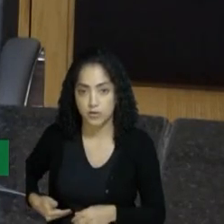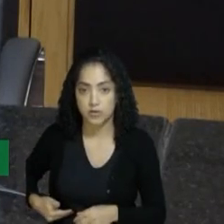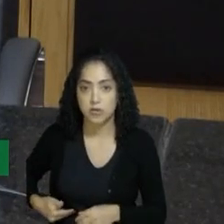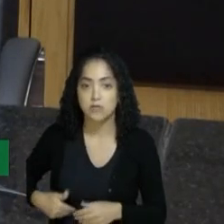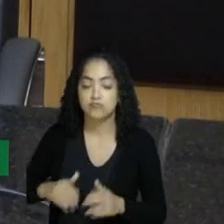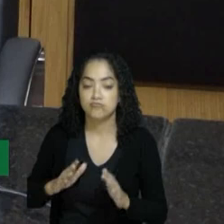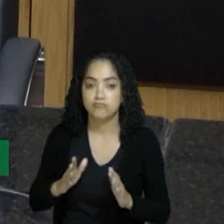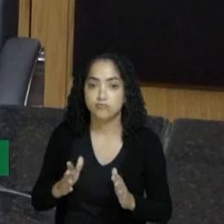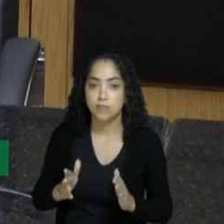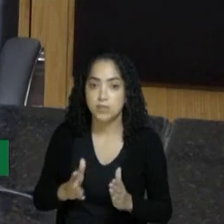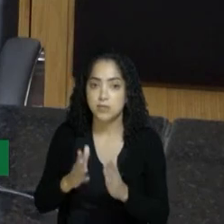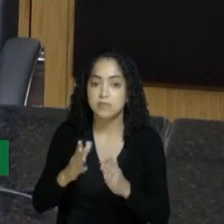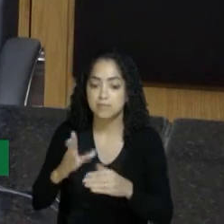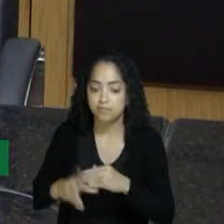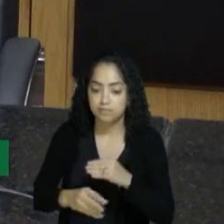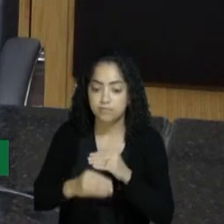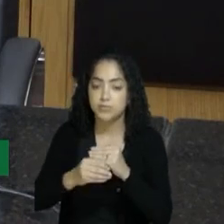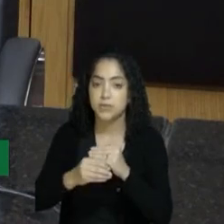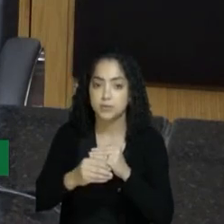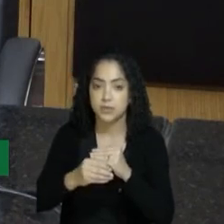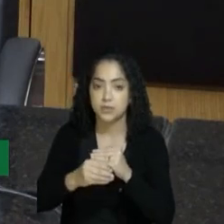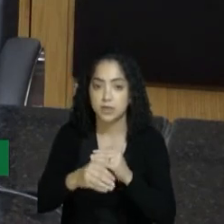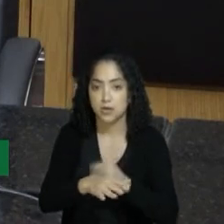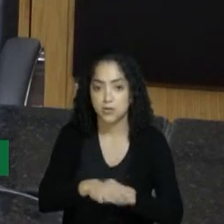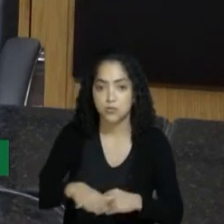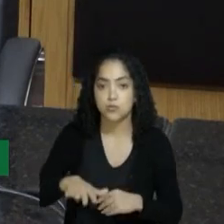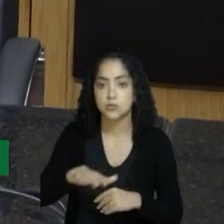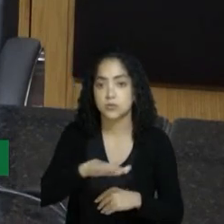implementar um setor